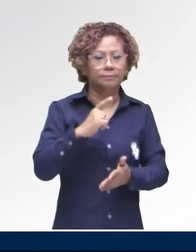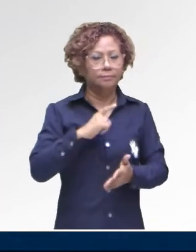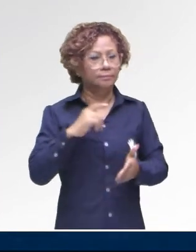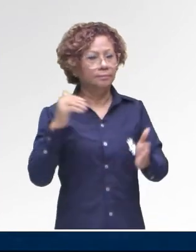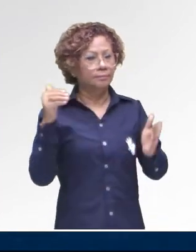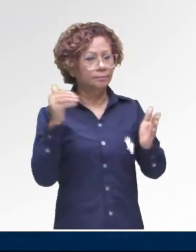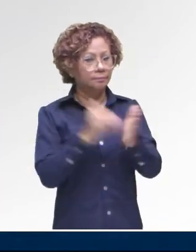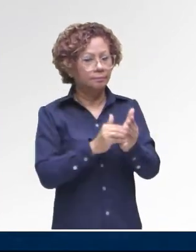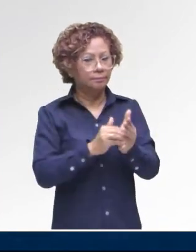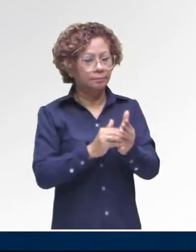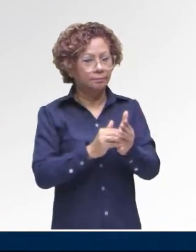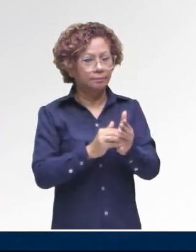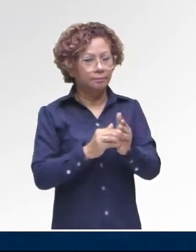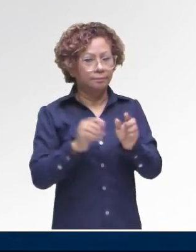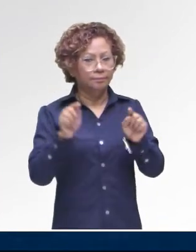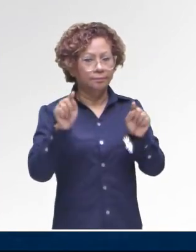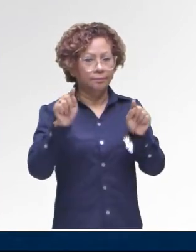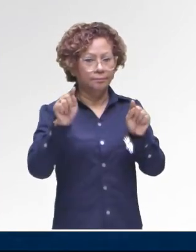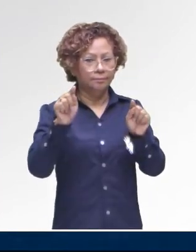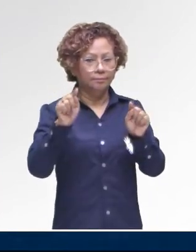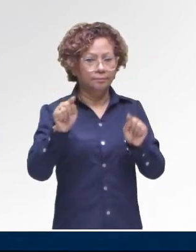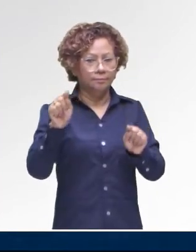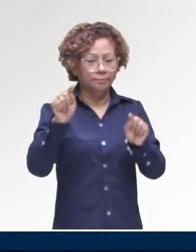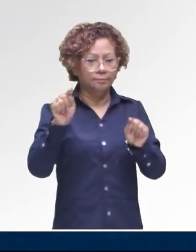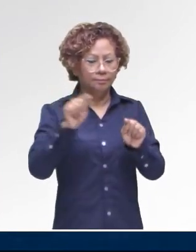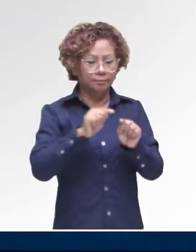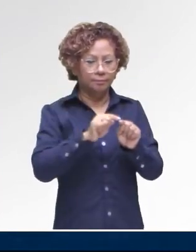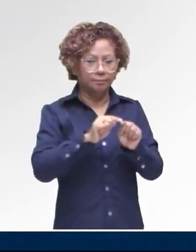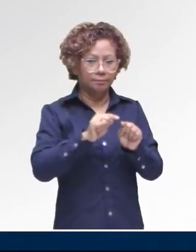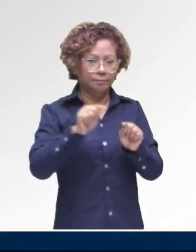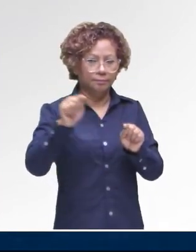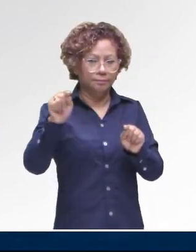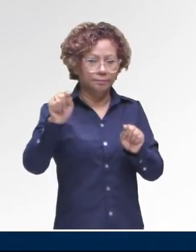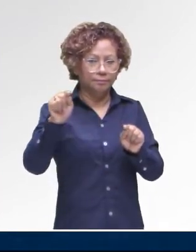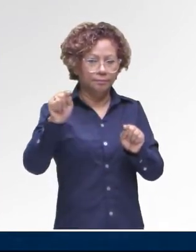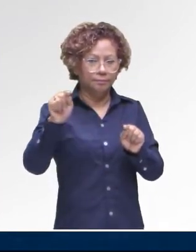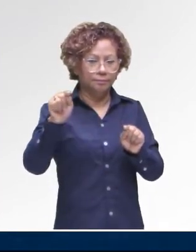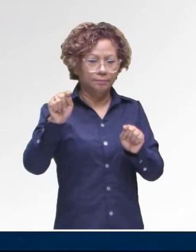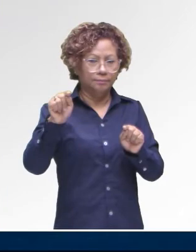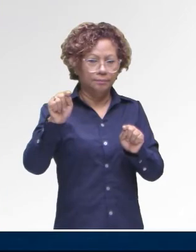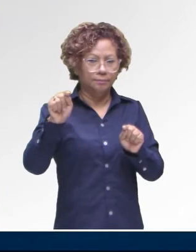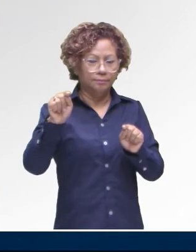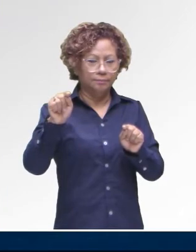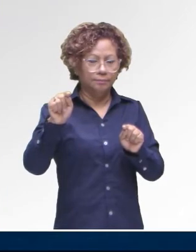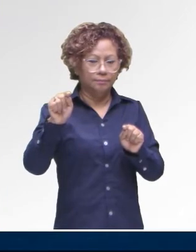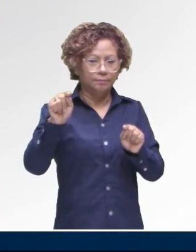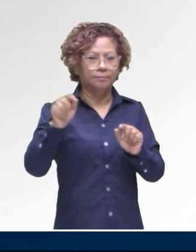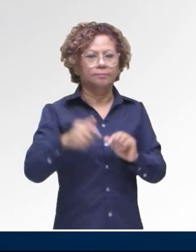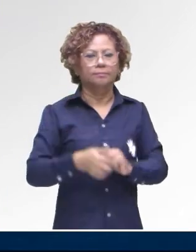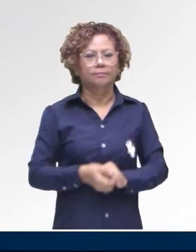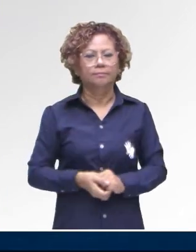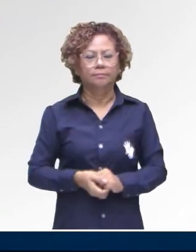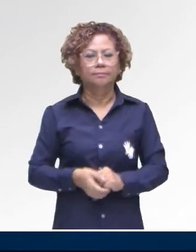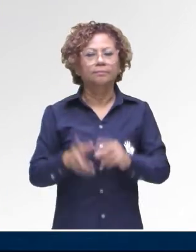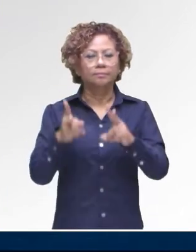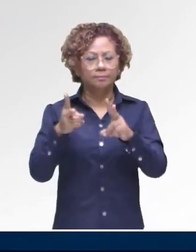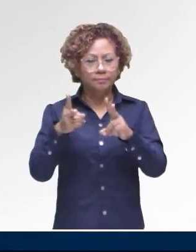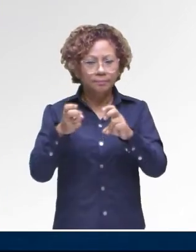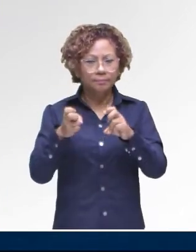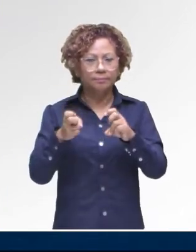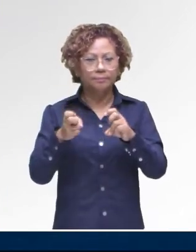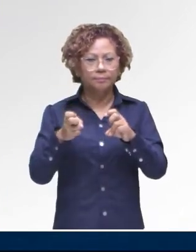esse pedaço aqui da nossa reta, que vai de A, ponto inicial, até B, ponto